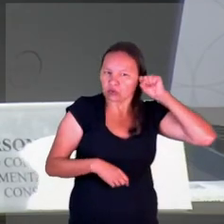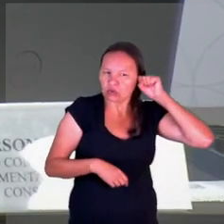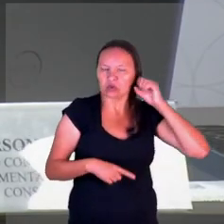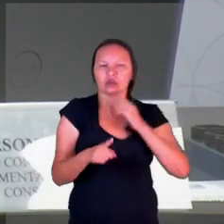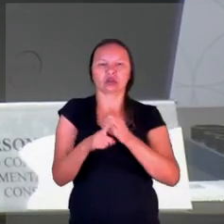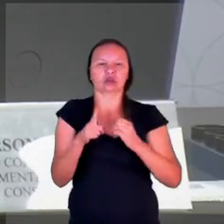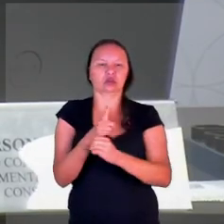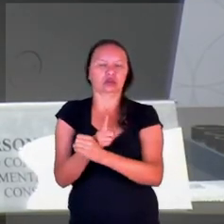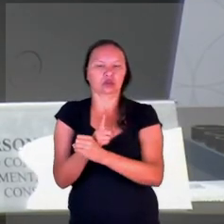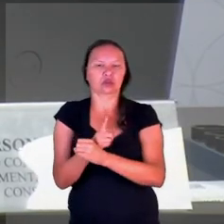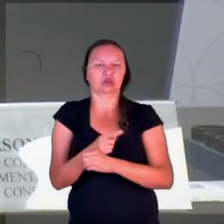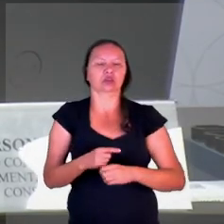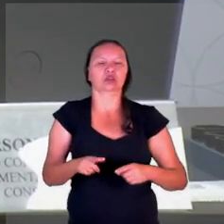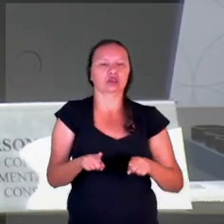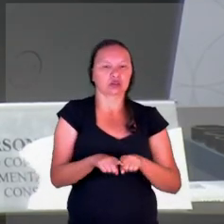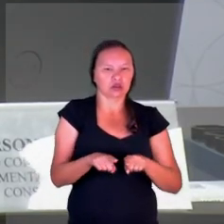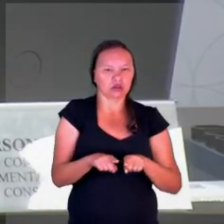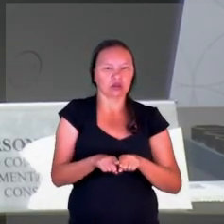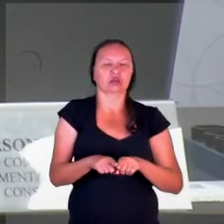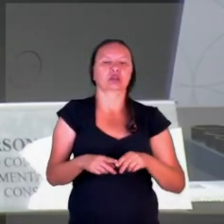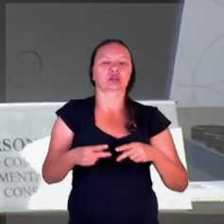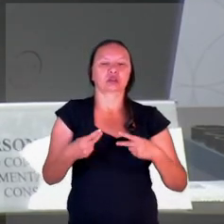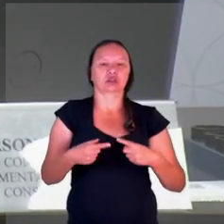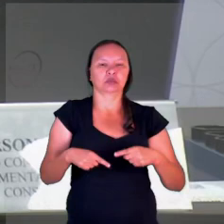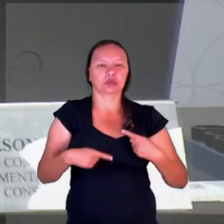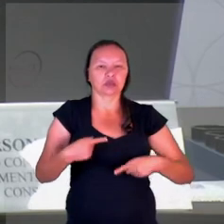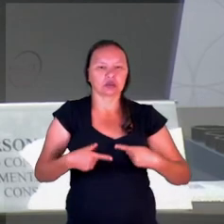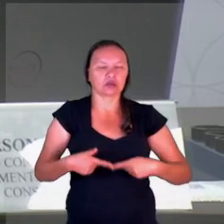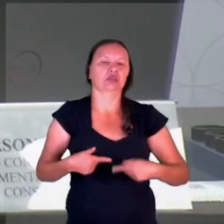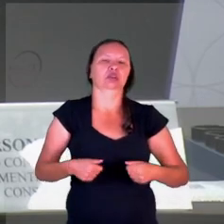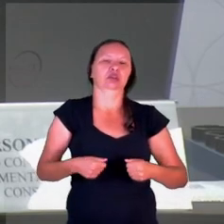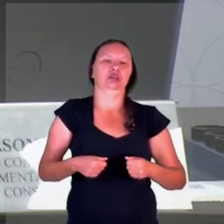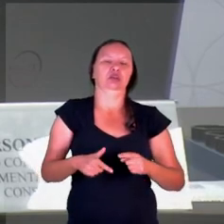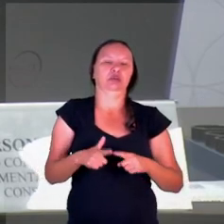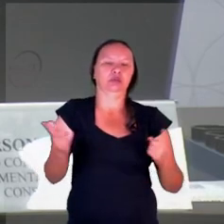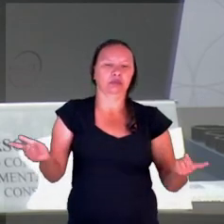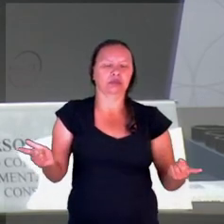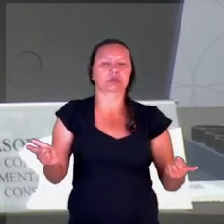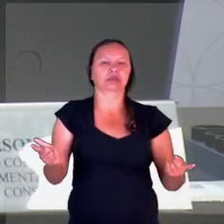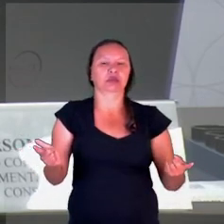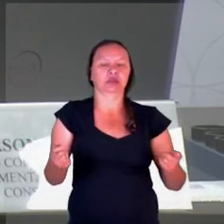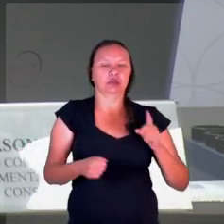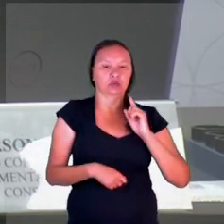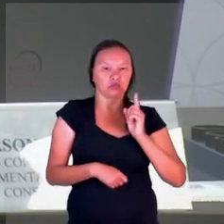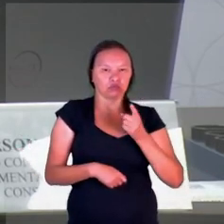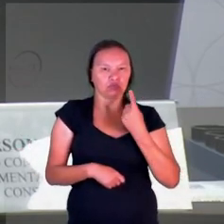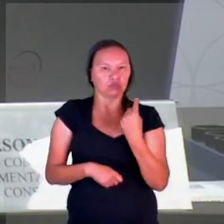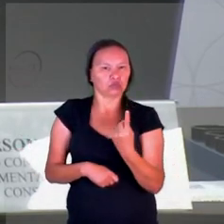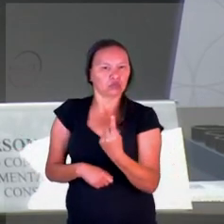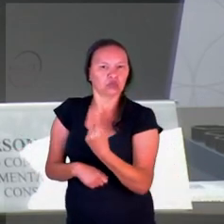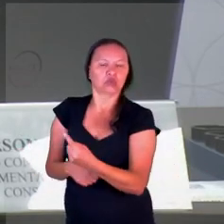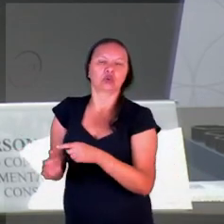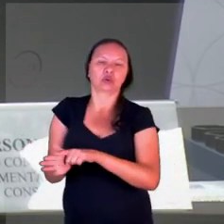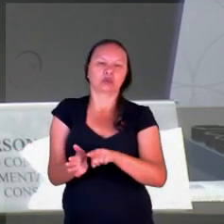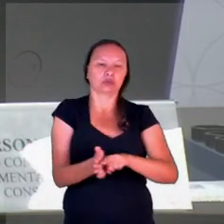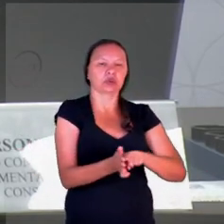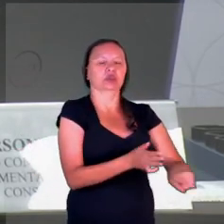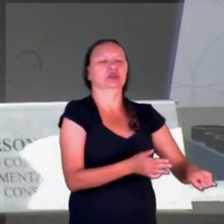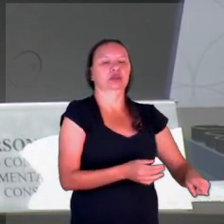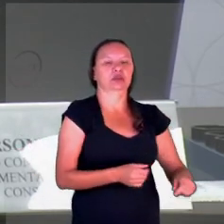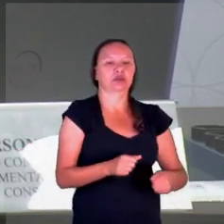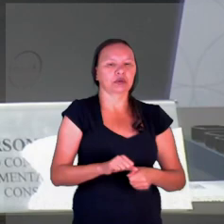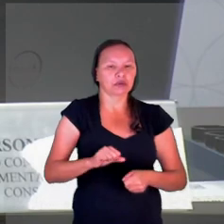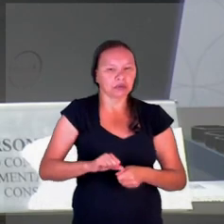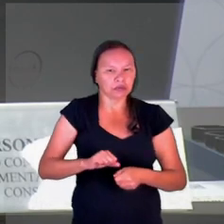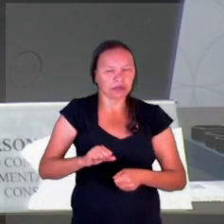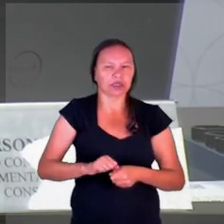eh também a parte de governos para que a gente possa apontar o rumo do que é necessário